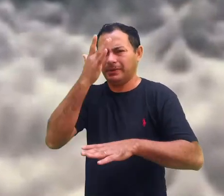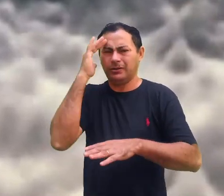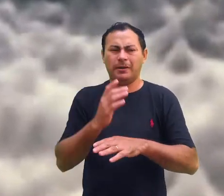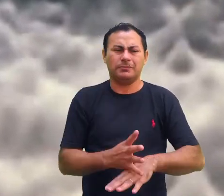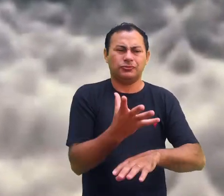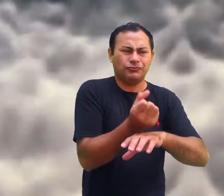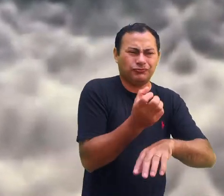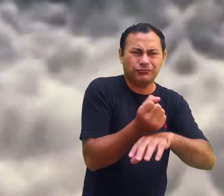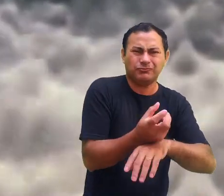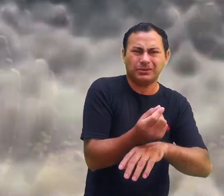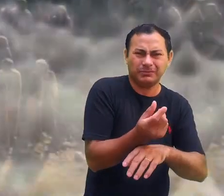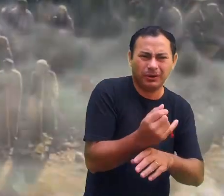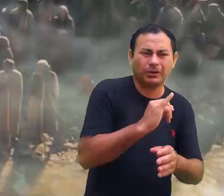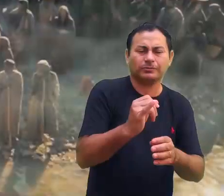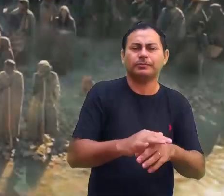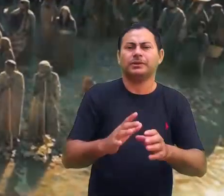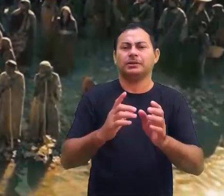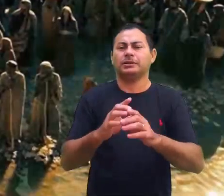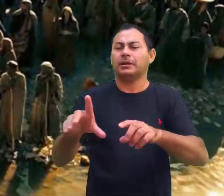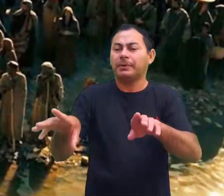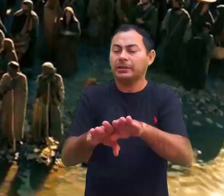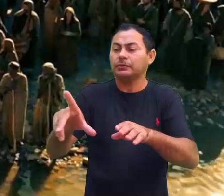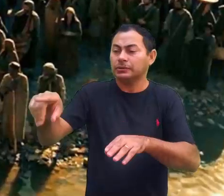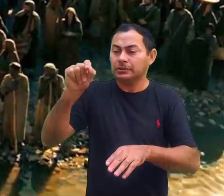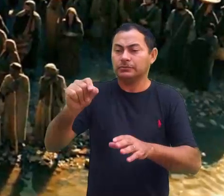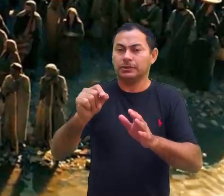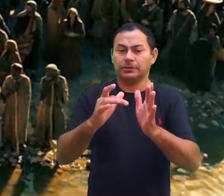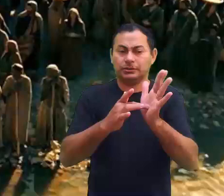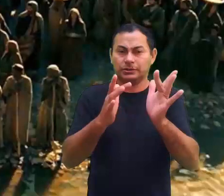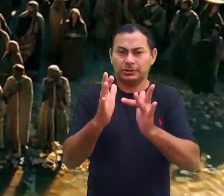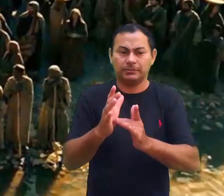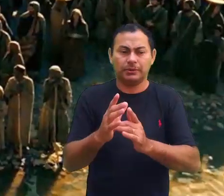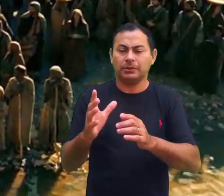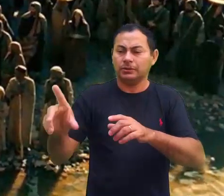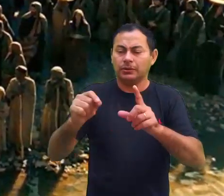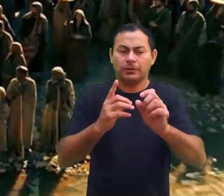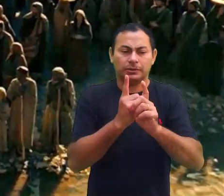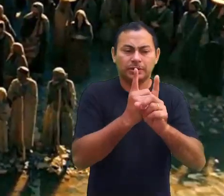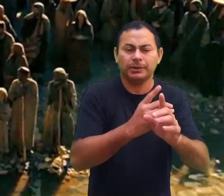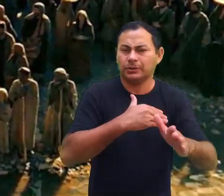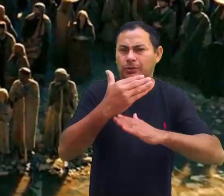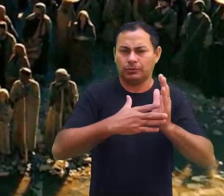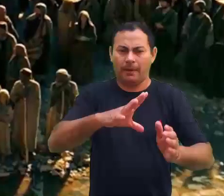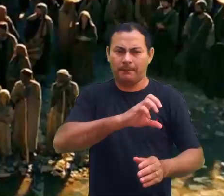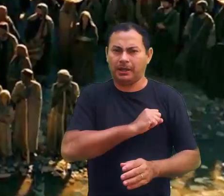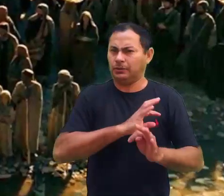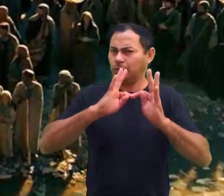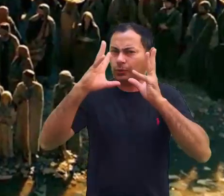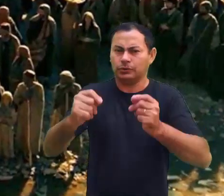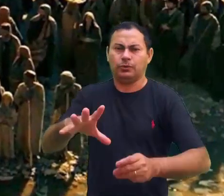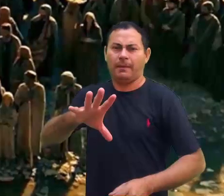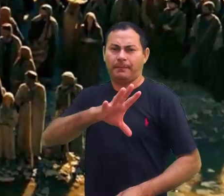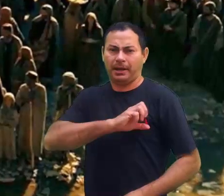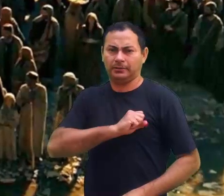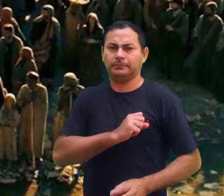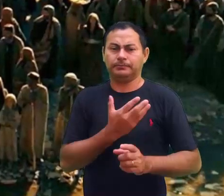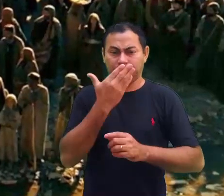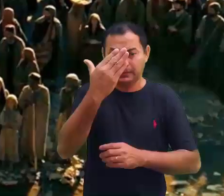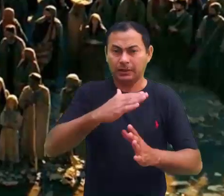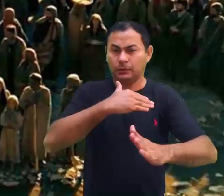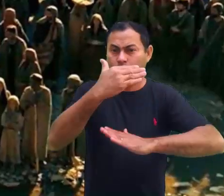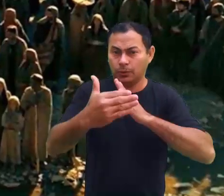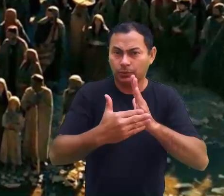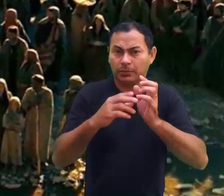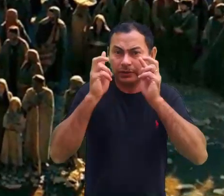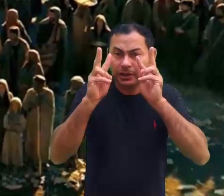pessoas tementes a Deus, os discípulos que comissionou para serem apóstolos e todos os que passaram pelo seu caminho. Todos foram amados.